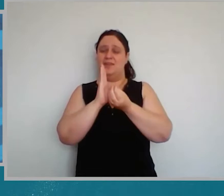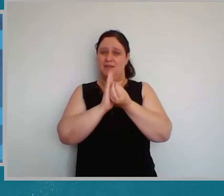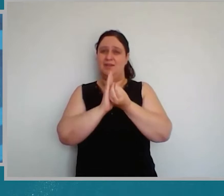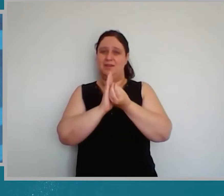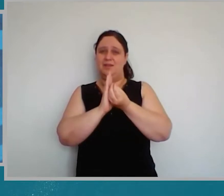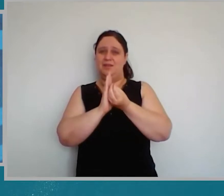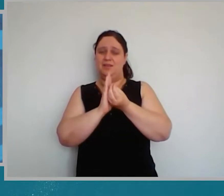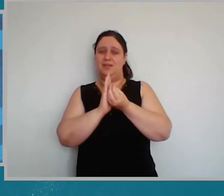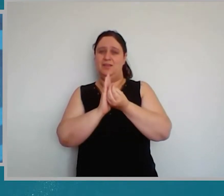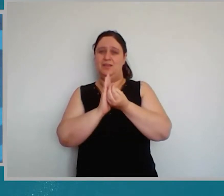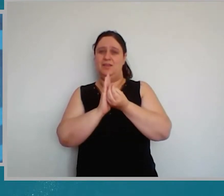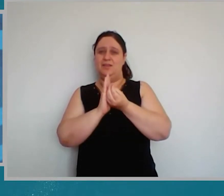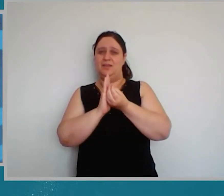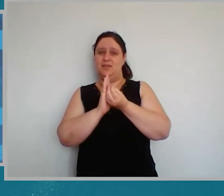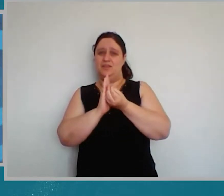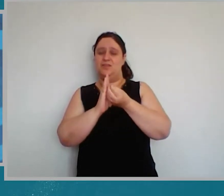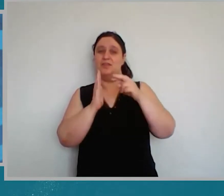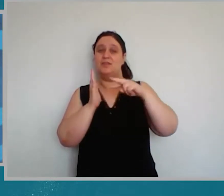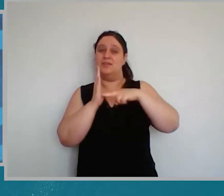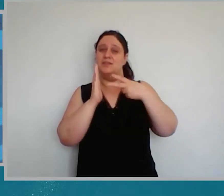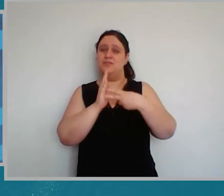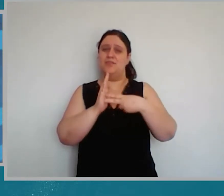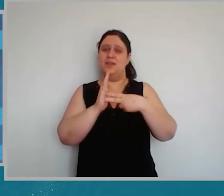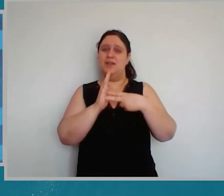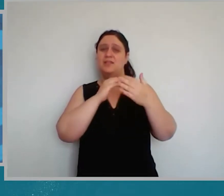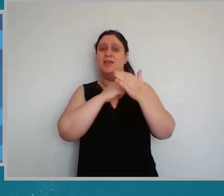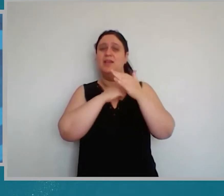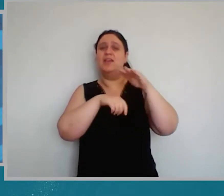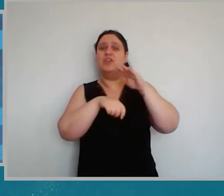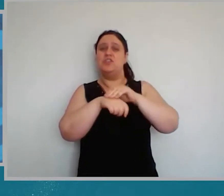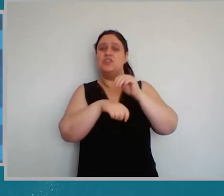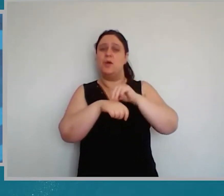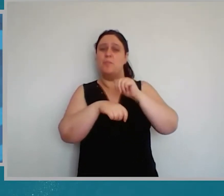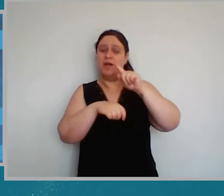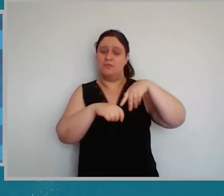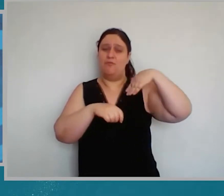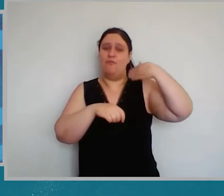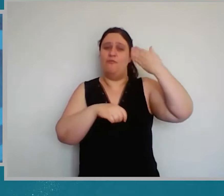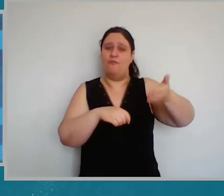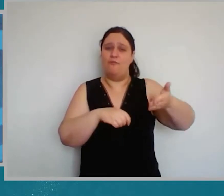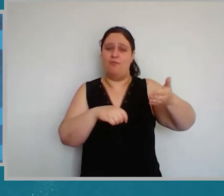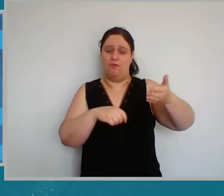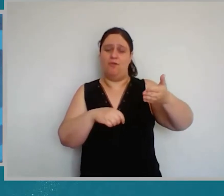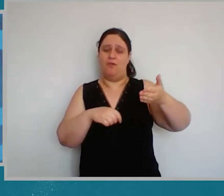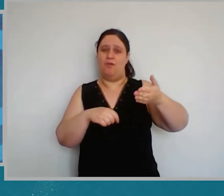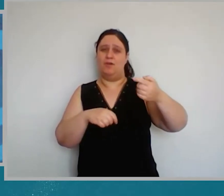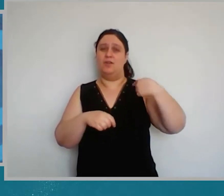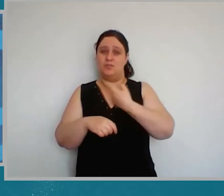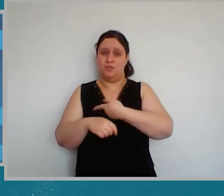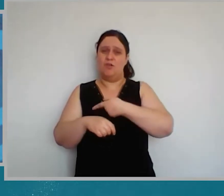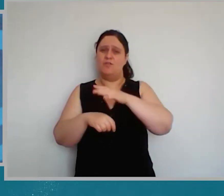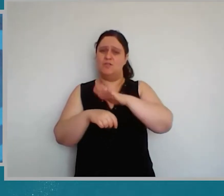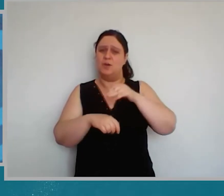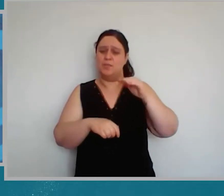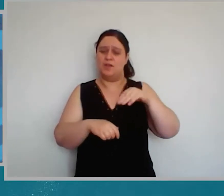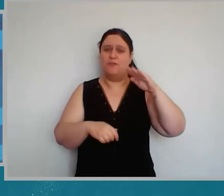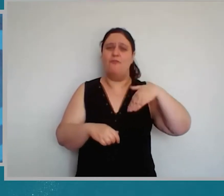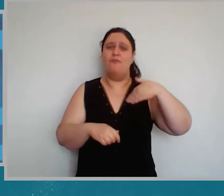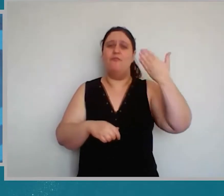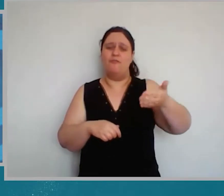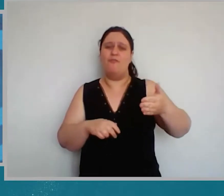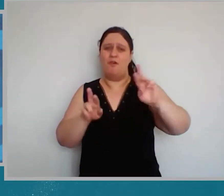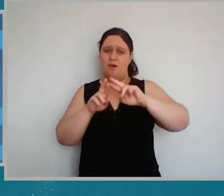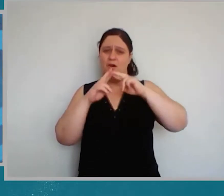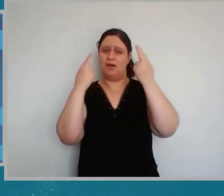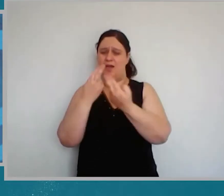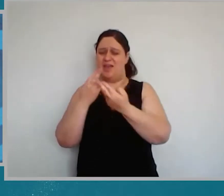são os chamados para fora. Nós somos chamados para fora do reino das trevas.